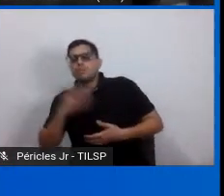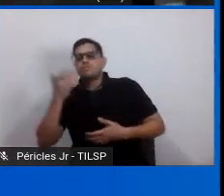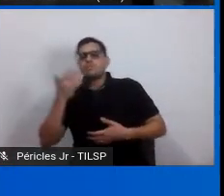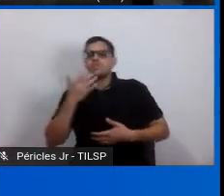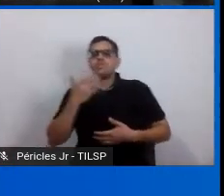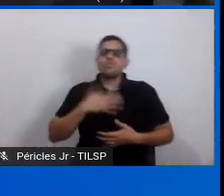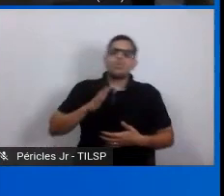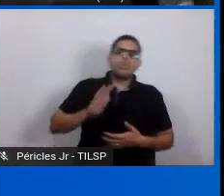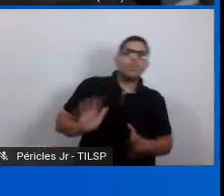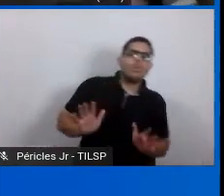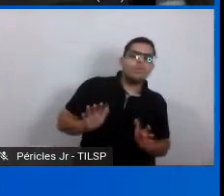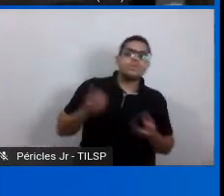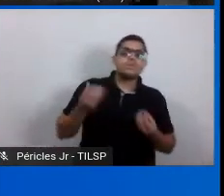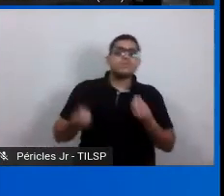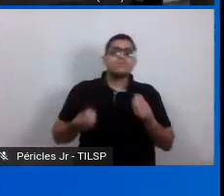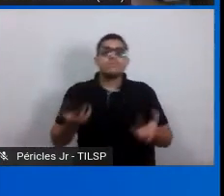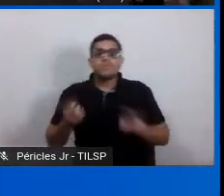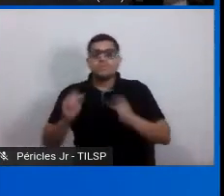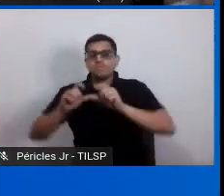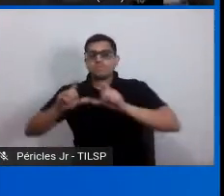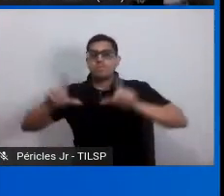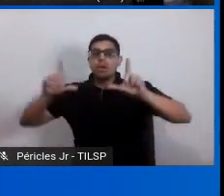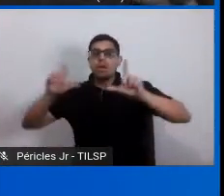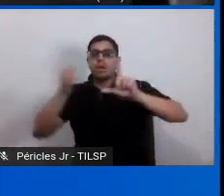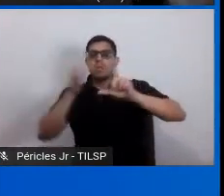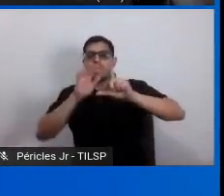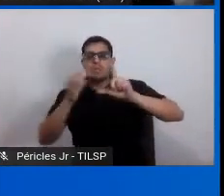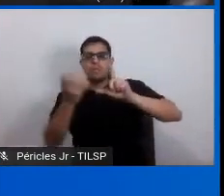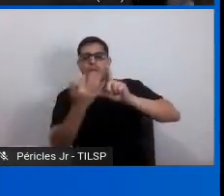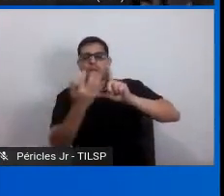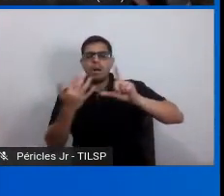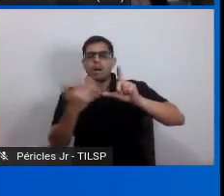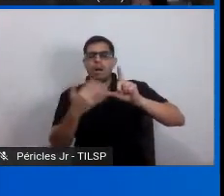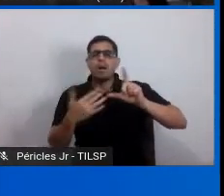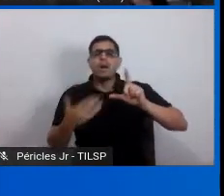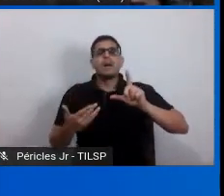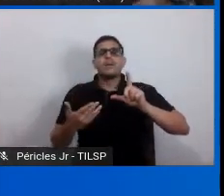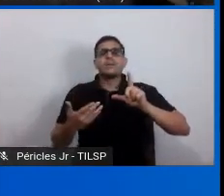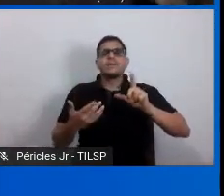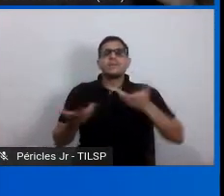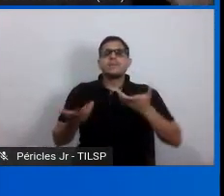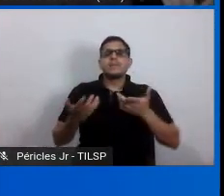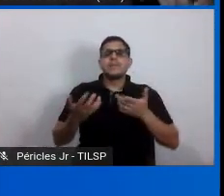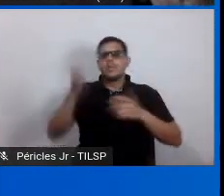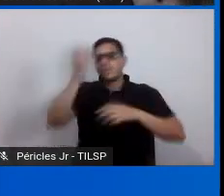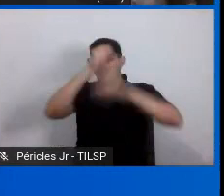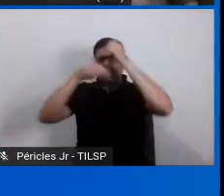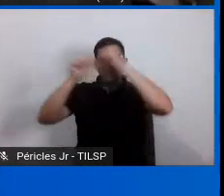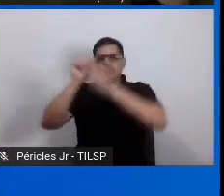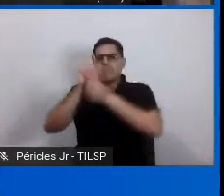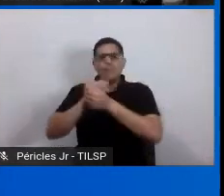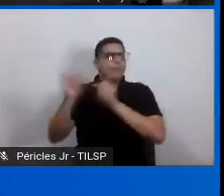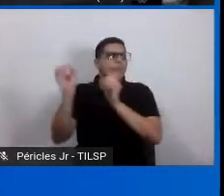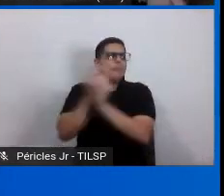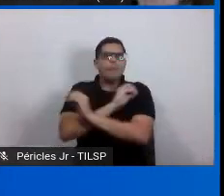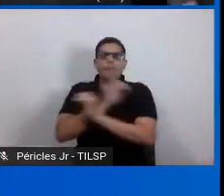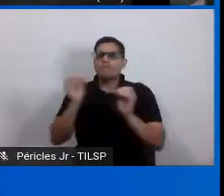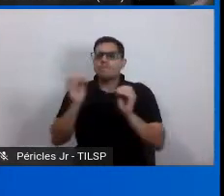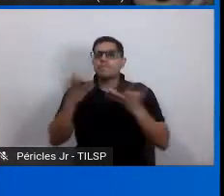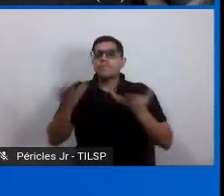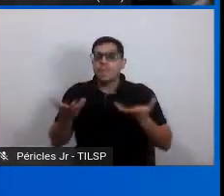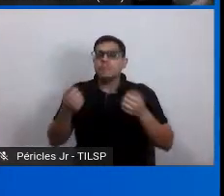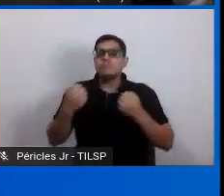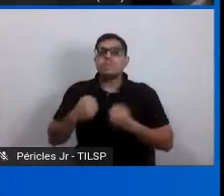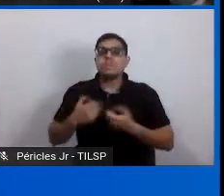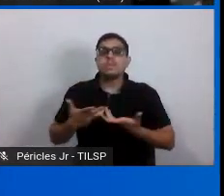tecnologia que a gente tem hoje mas pode ser que ele não gosta de fazer isso aqui é uma porcaria não aprende nada eu não tenho nem noção do que quer então assim esse cenários precisam ser melhores estudados